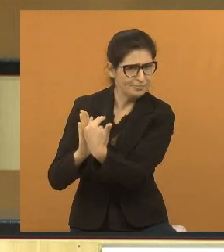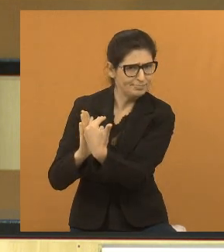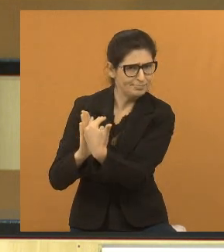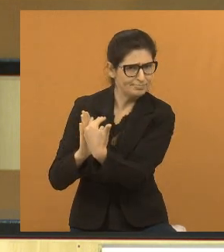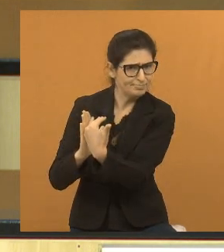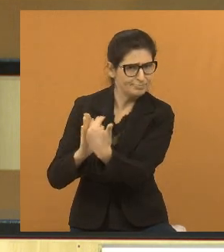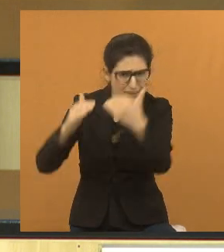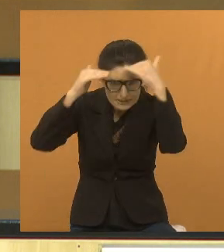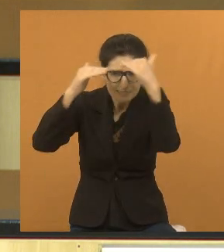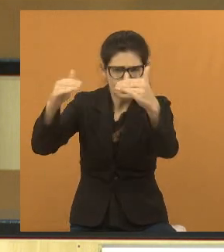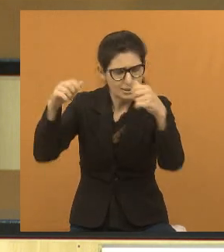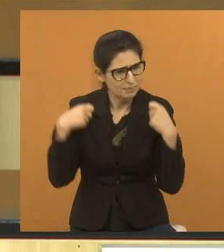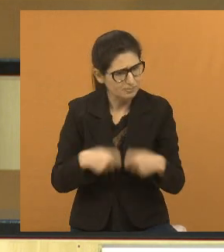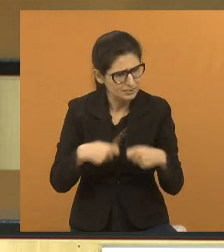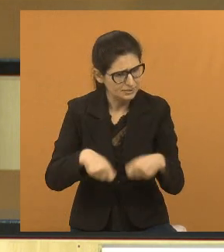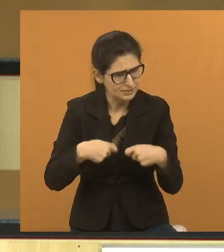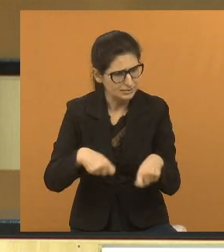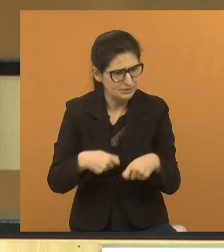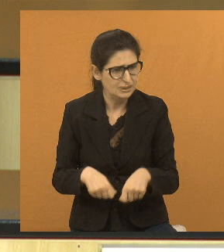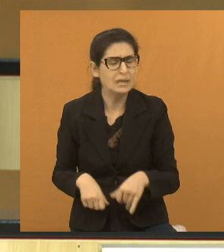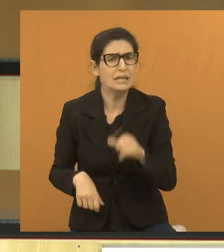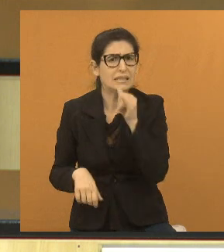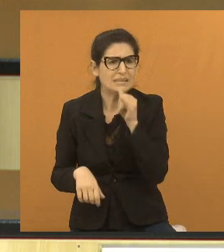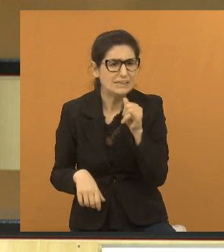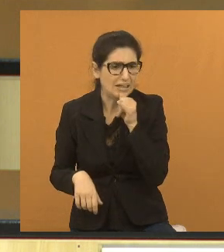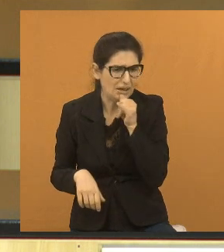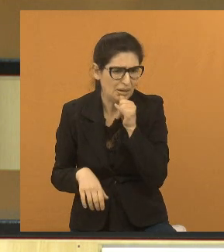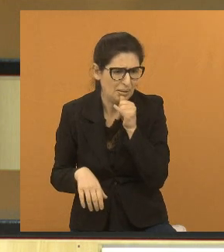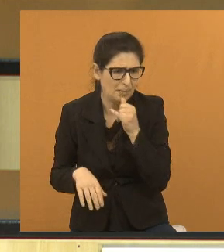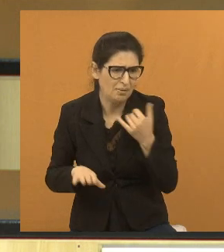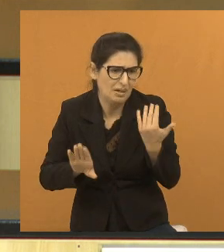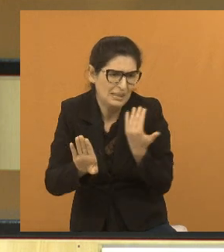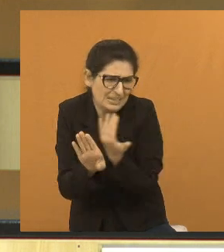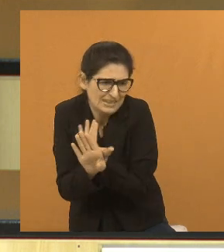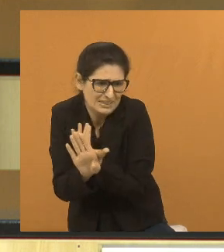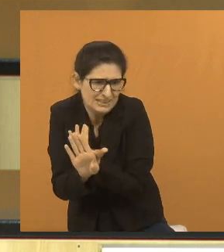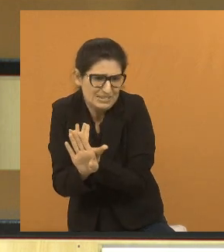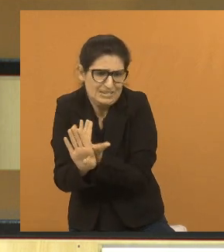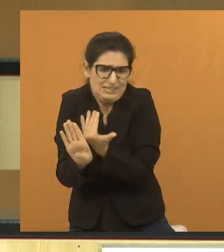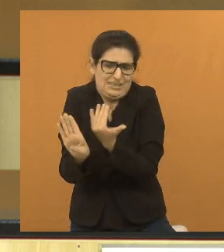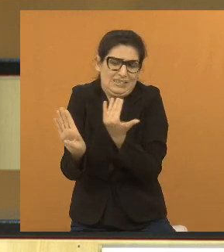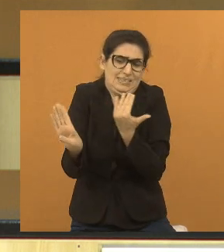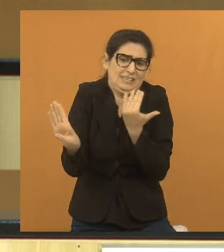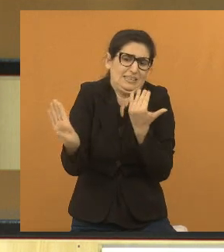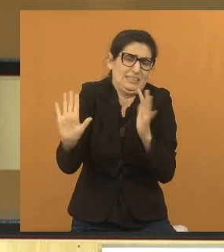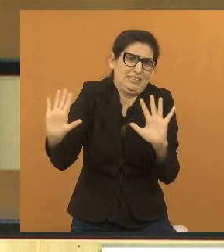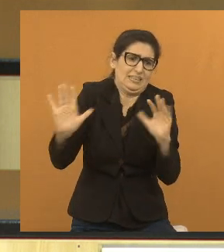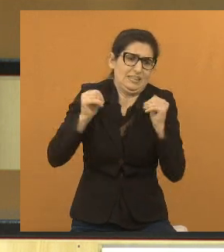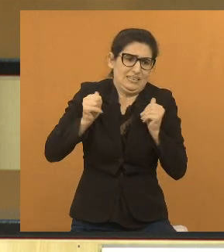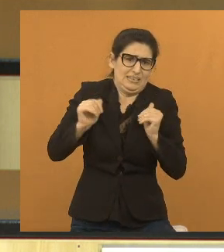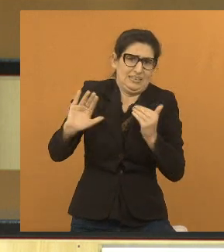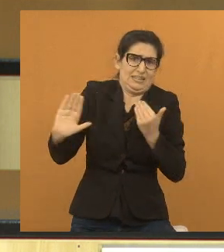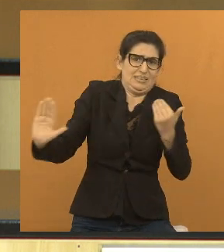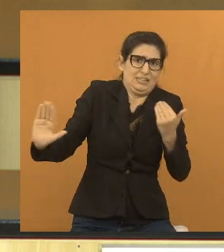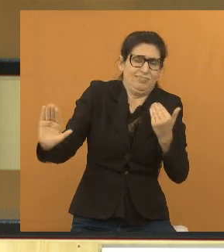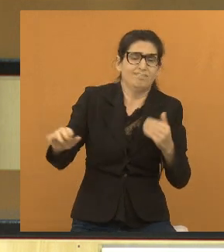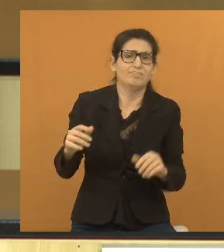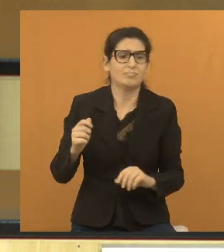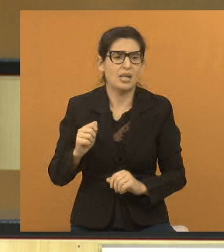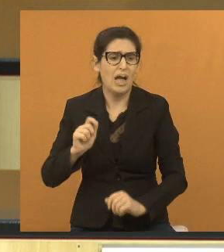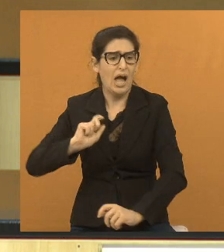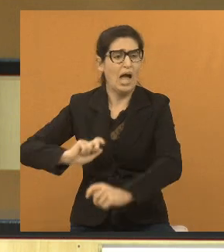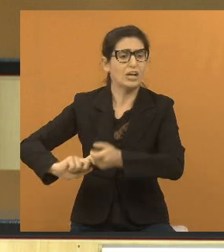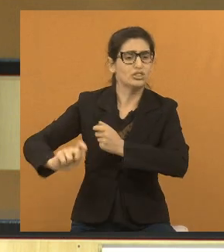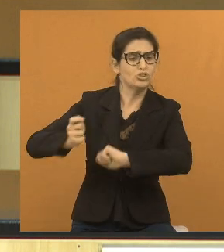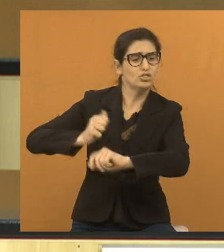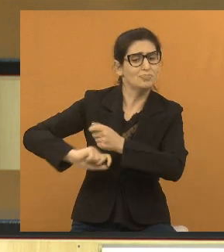Então, se eles quiserem fazer mais restrito que a administração pública, eles devem administrar isso, e não